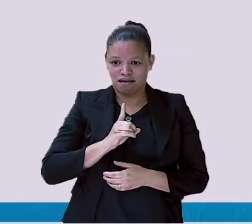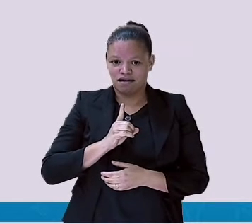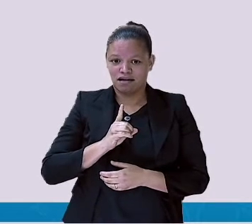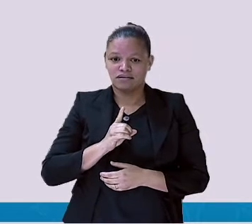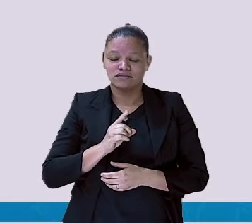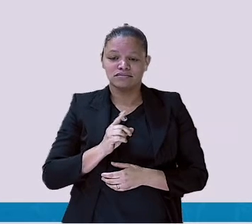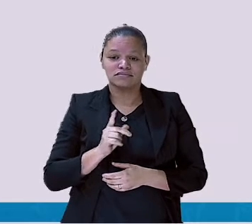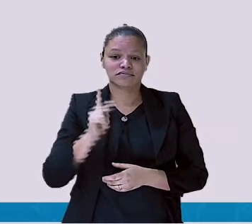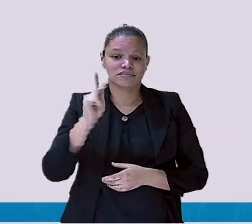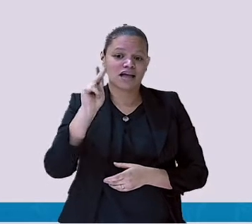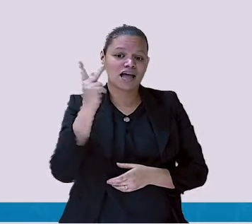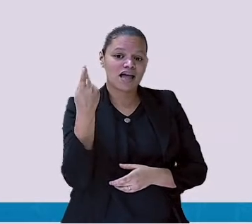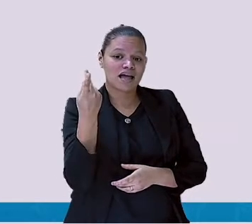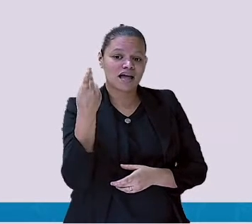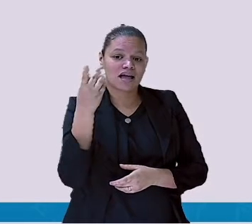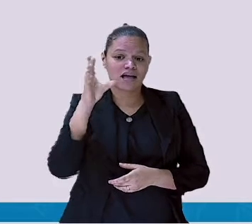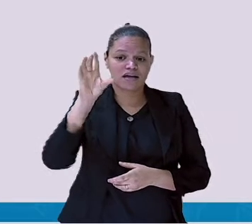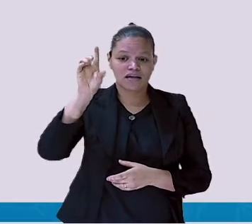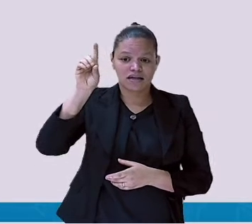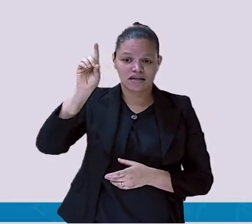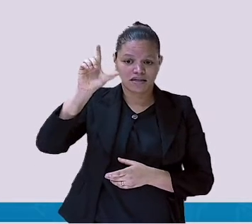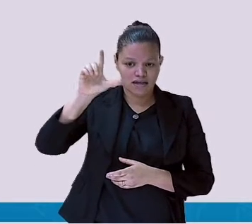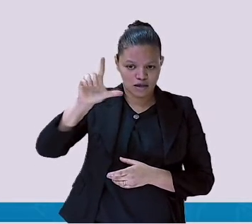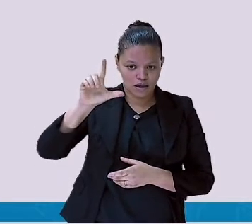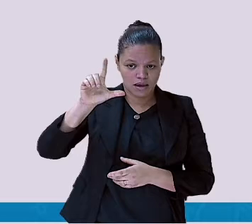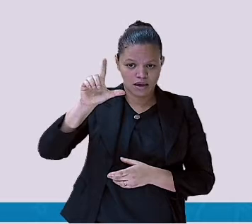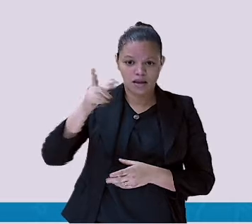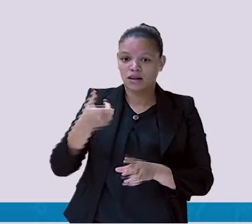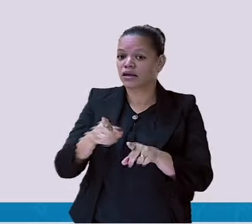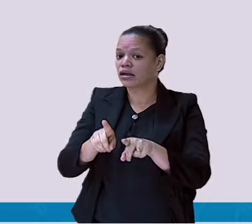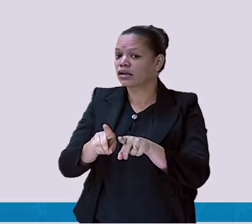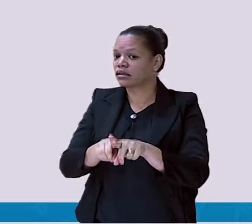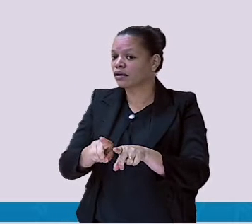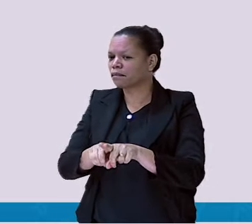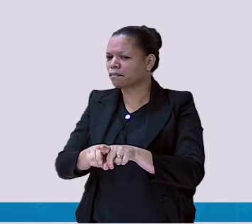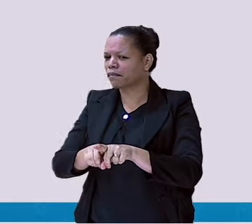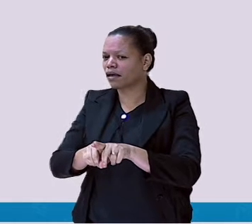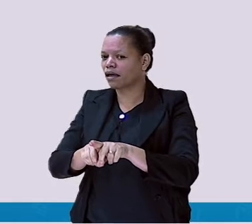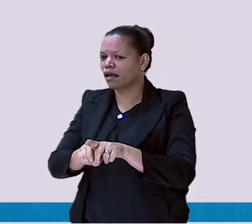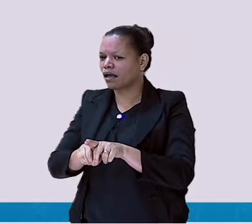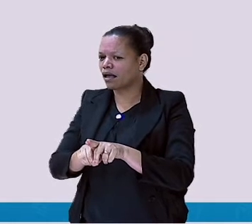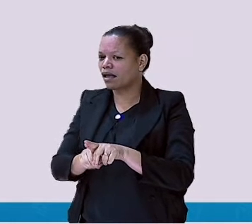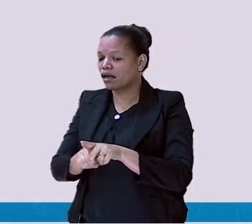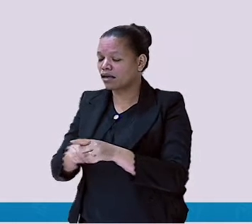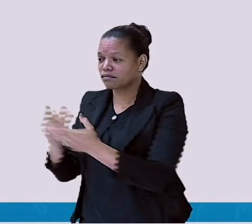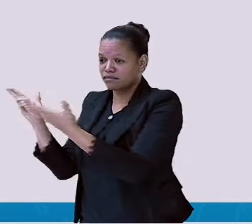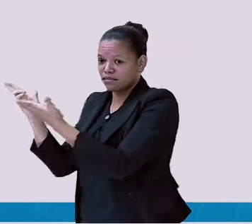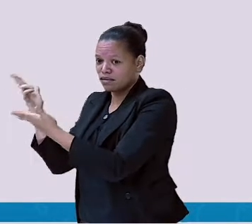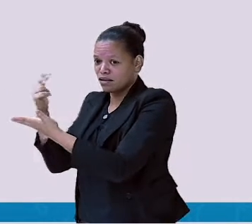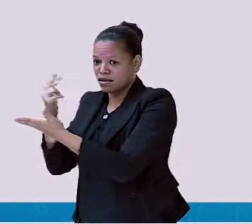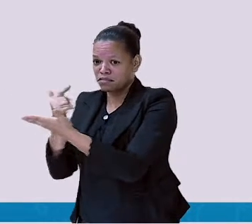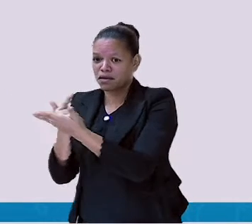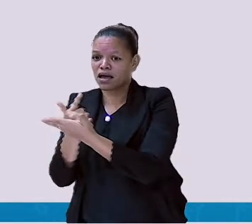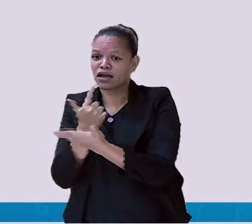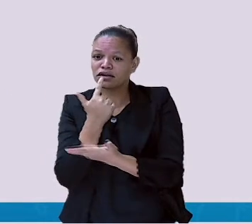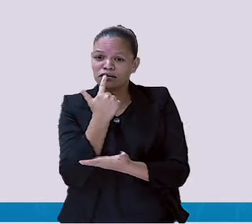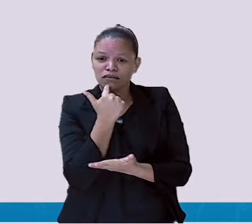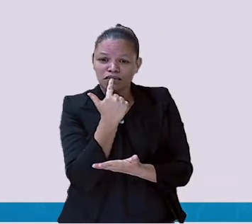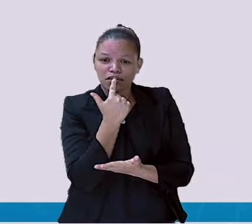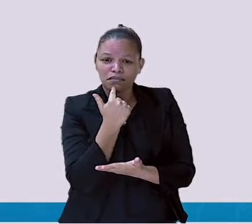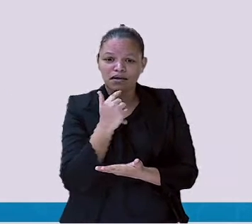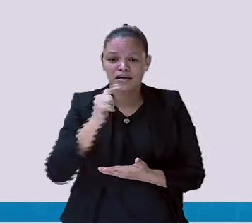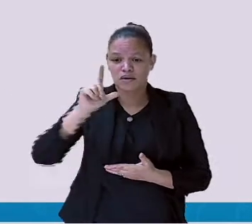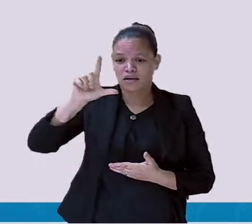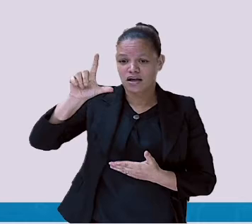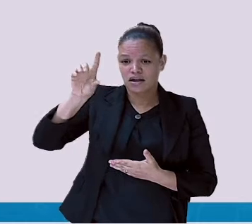HDL, que é um colesterol bom, e o LDL, que é um colesterol ruim. Então, o que